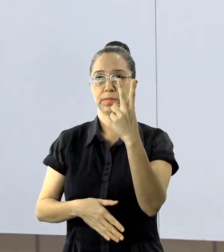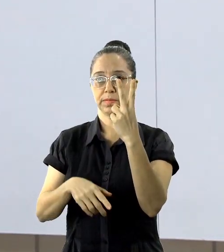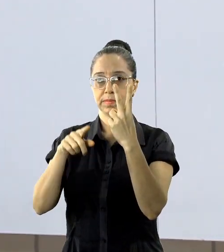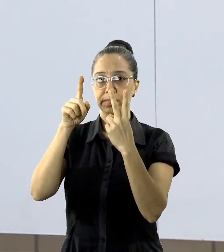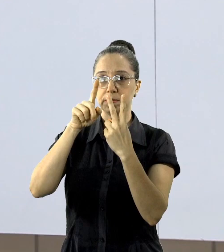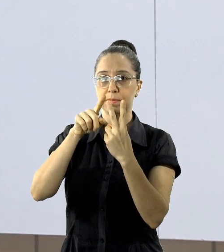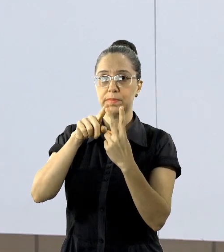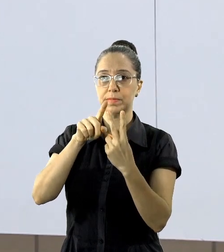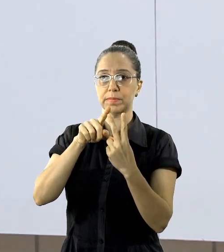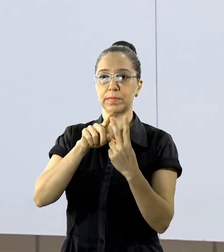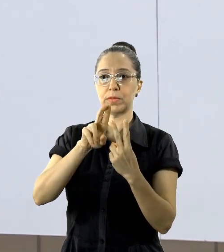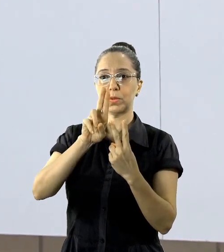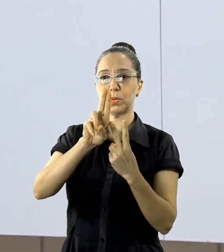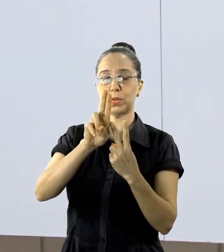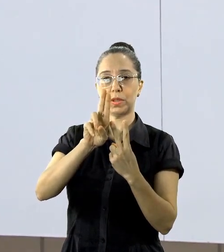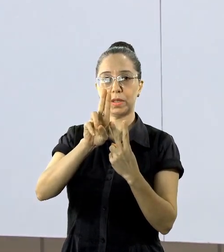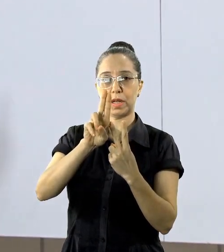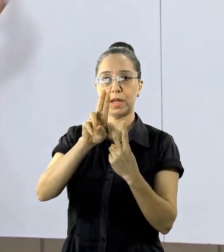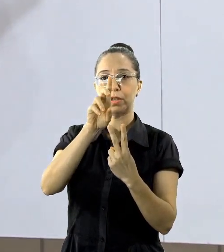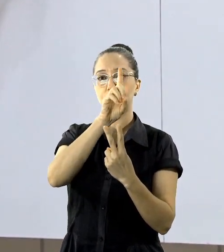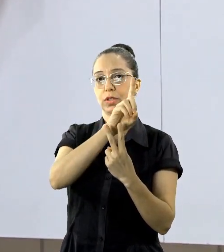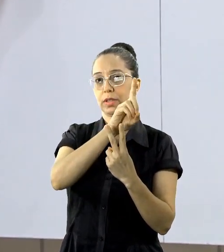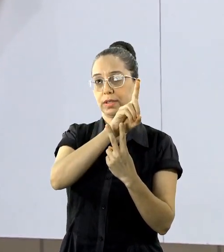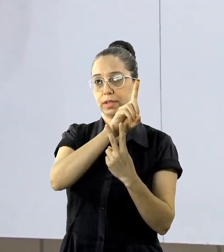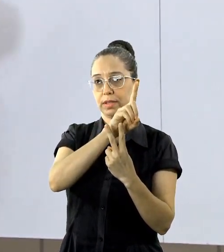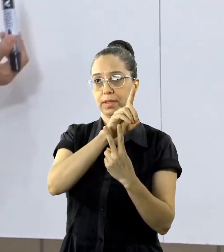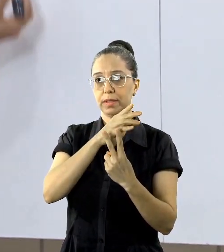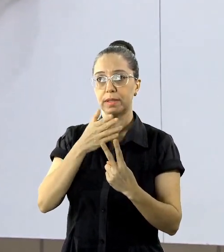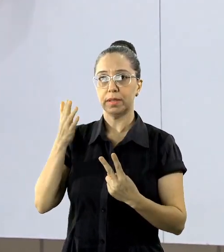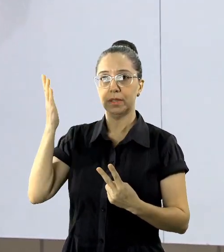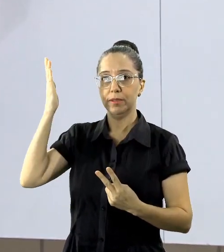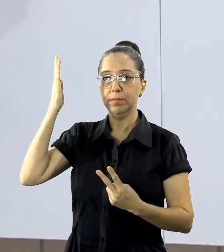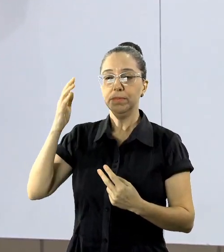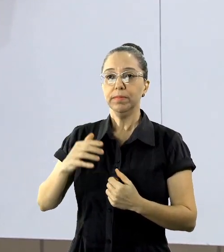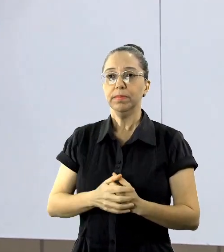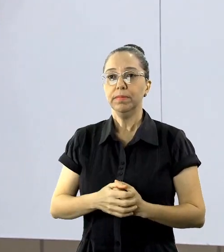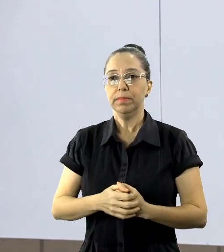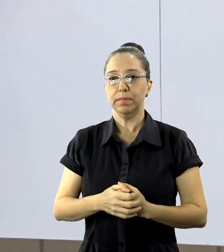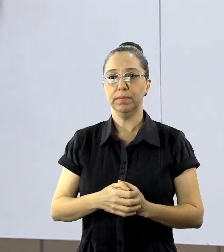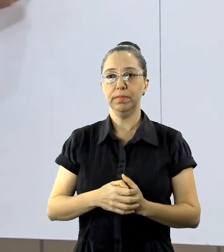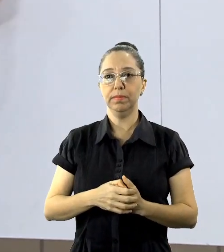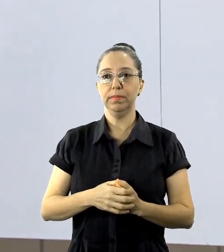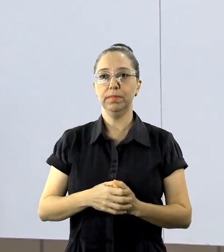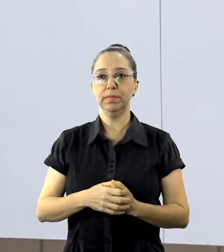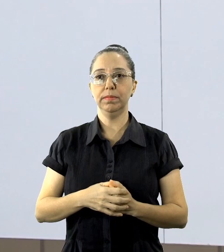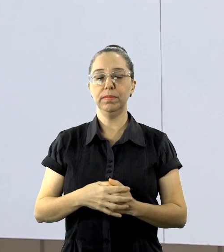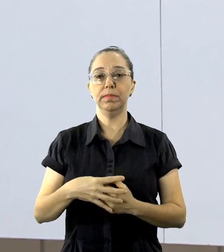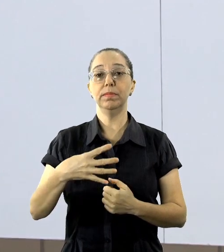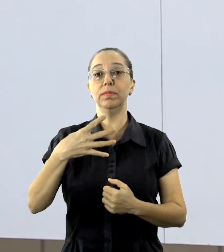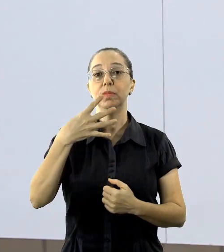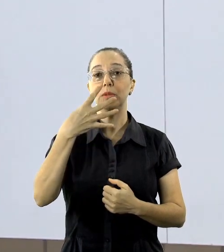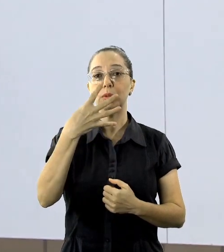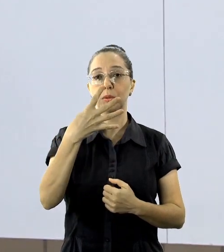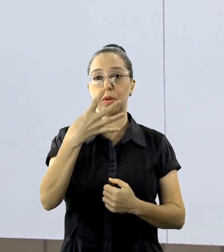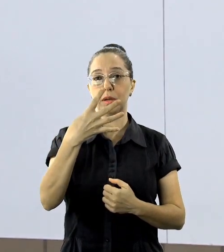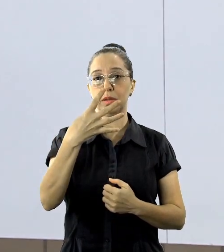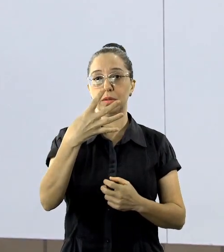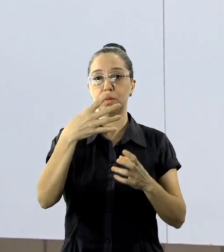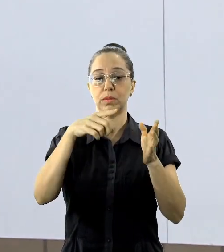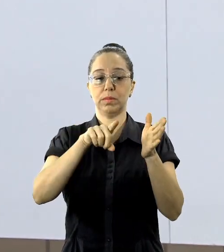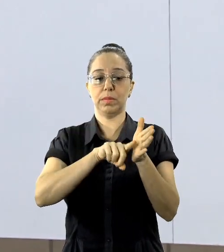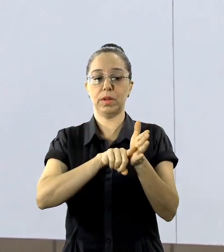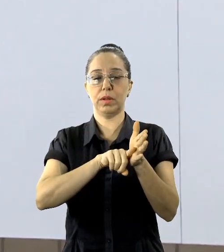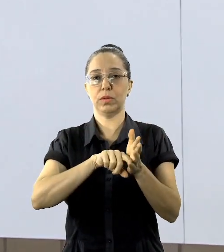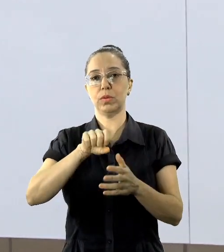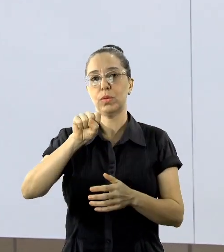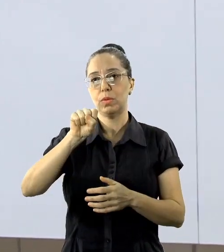gente começa sempre pela unidade. Aqui temos 4 menos 8. Pensa comigo,